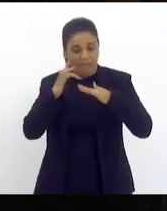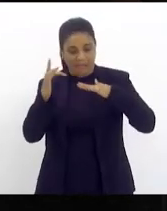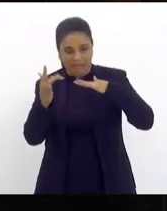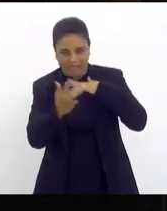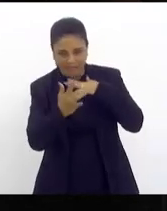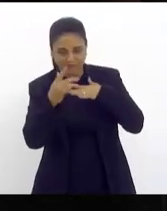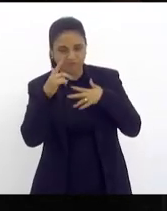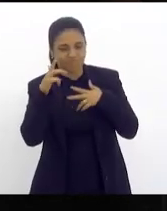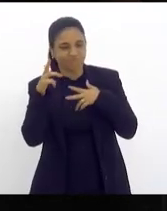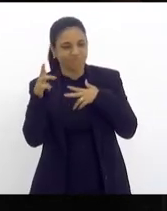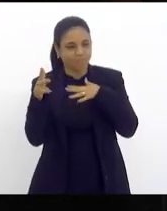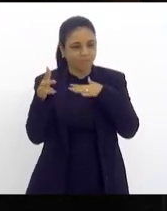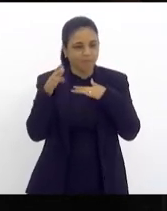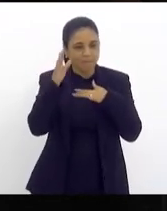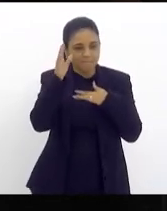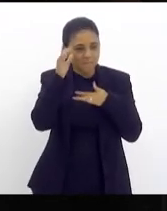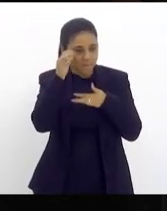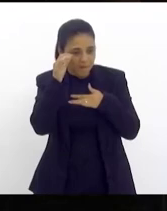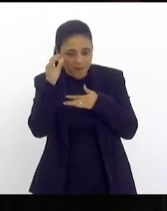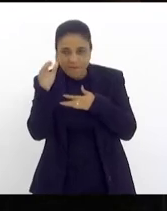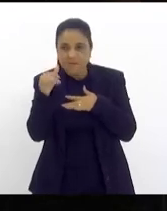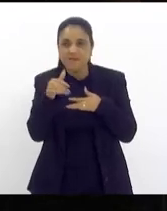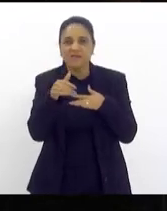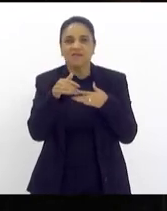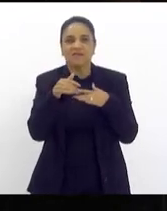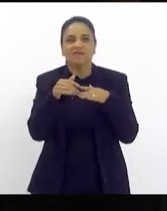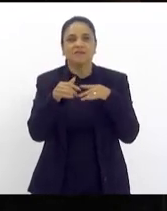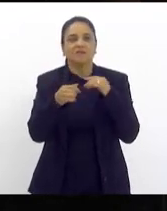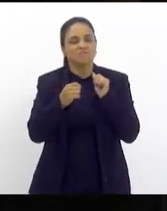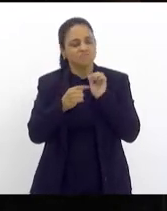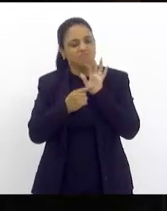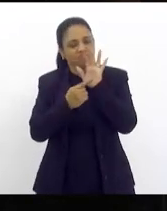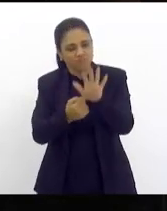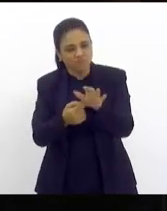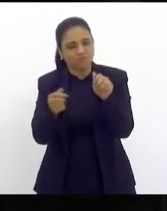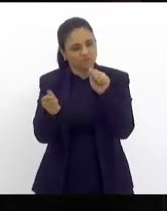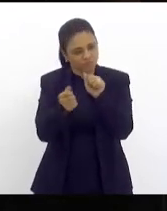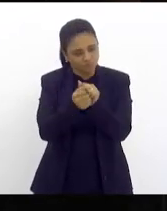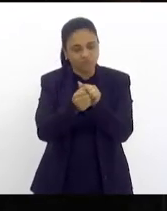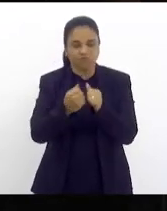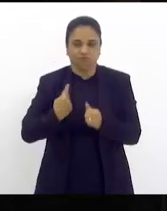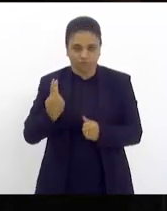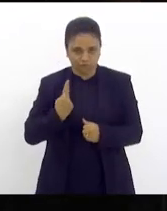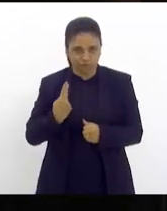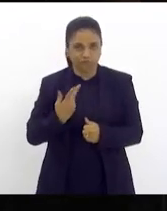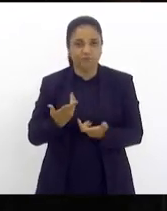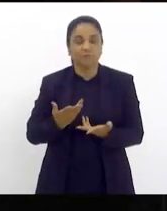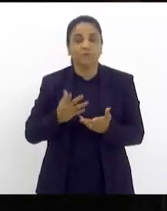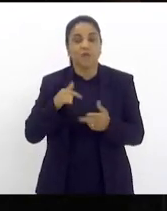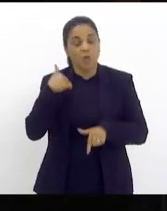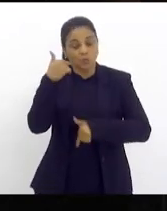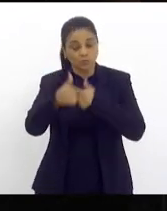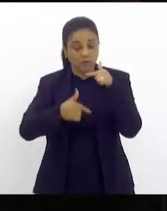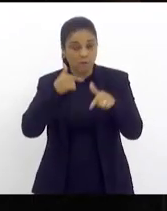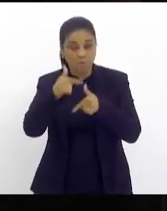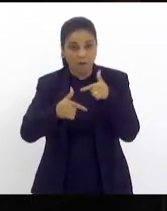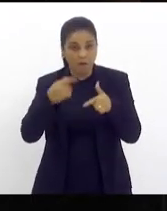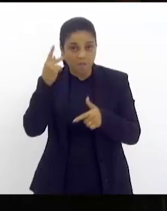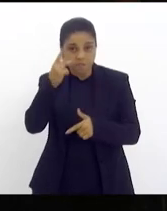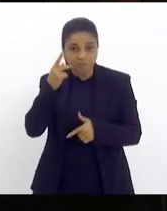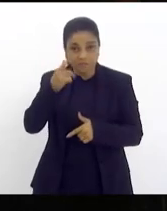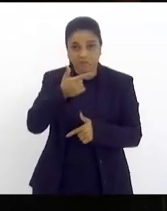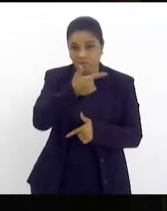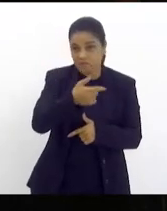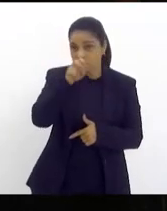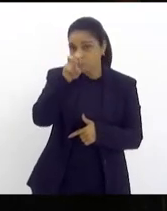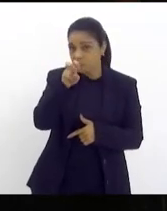tantas vezes que você fez uns posts a gente junto, mas eu trabalho com política há 25 anos, trabalho com o